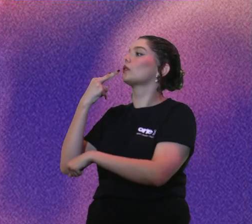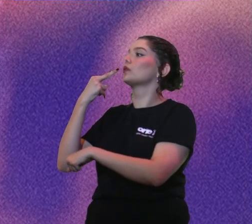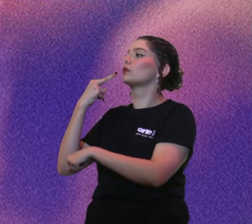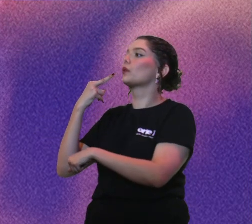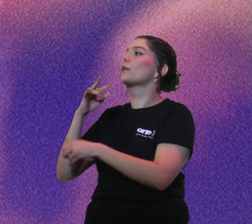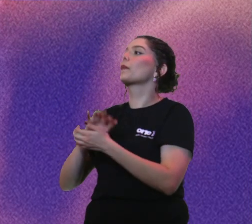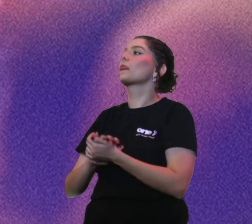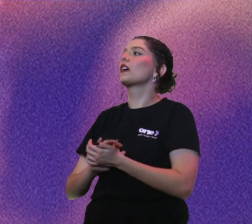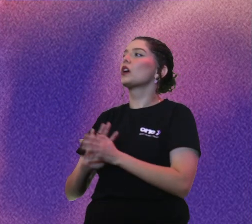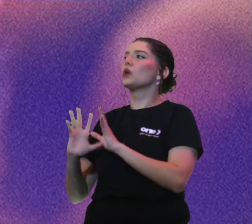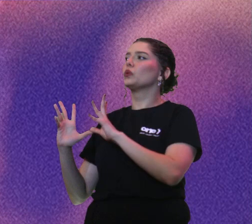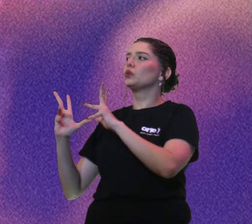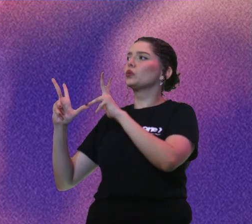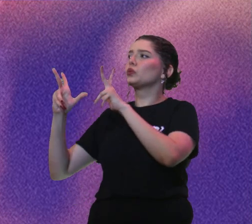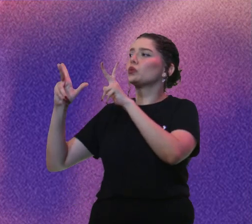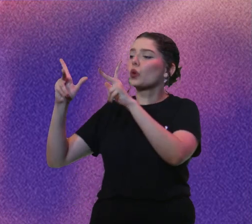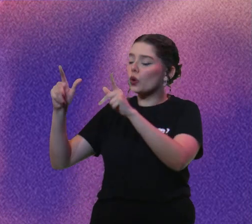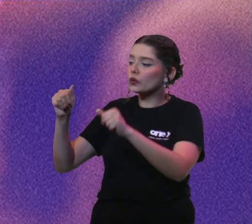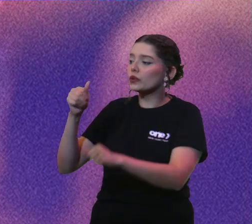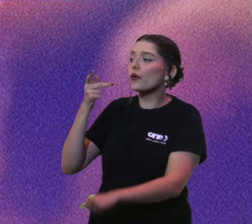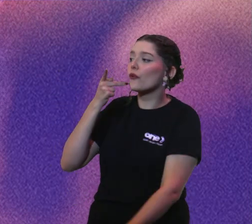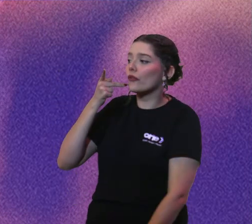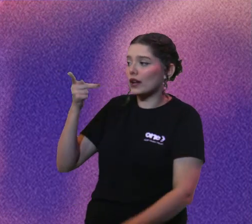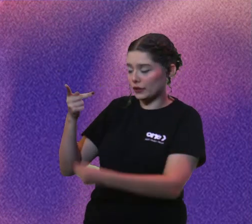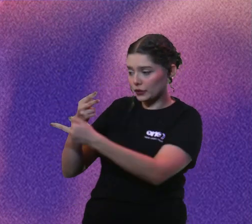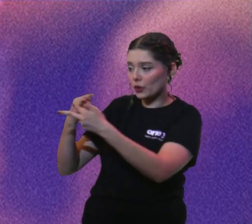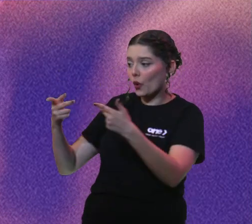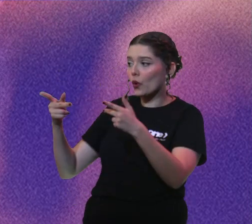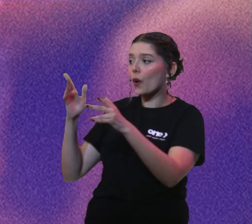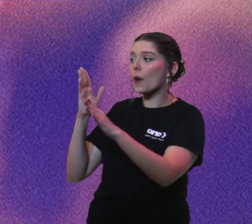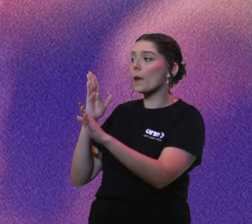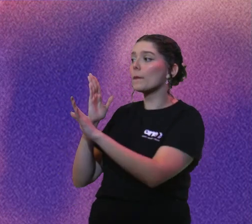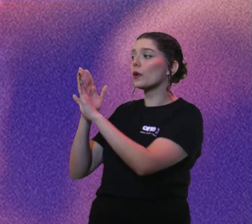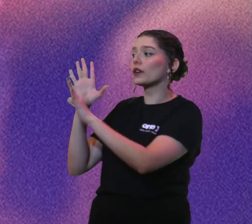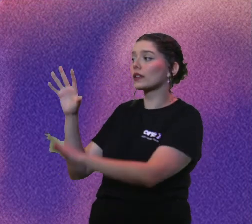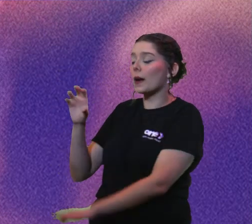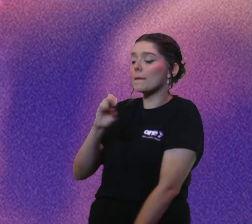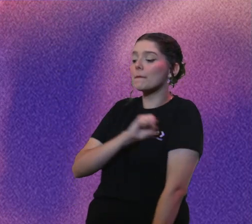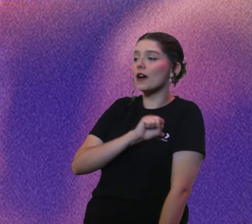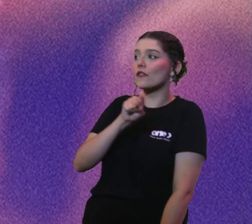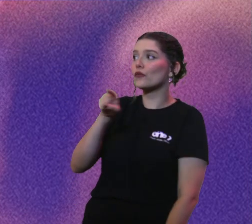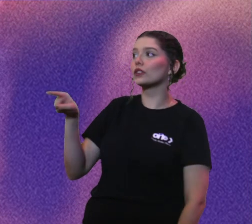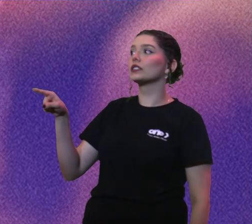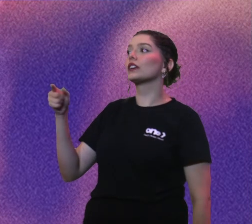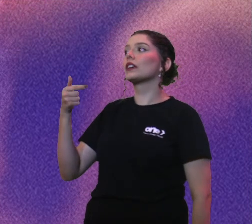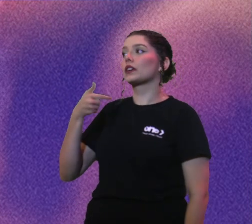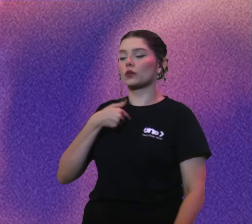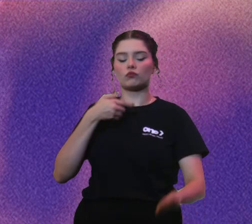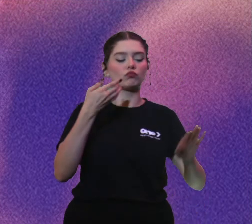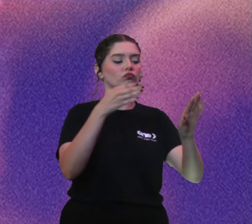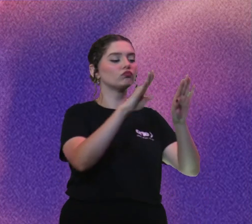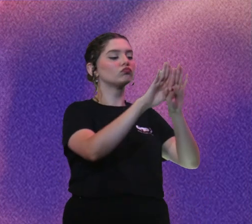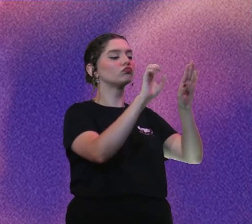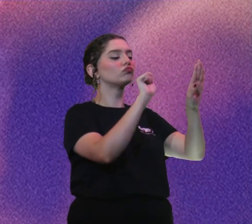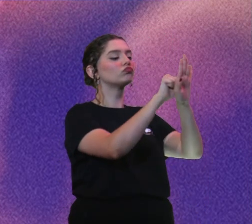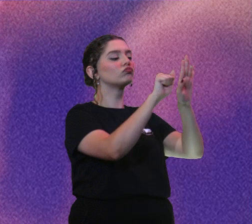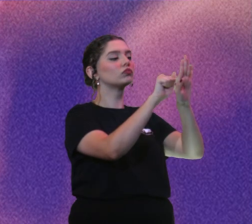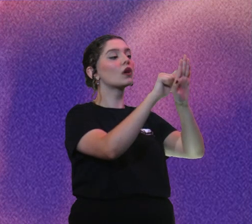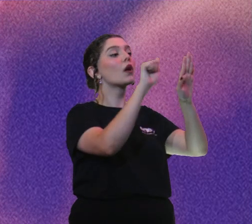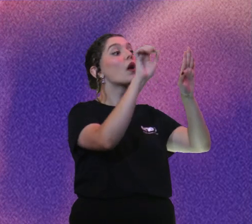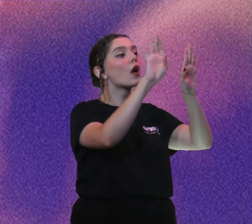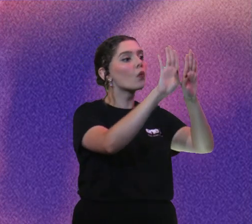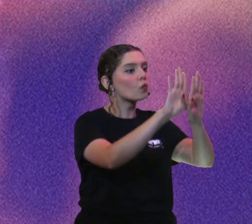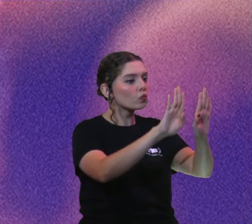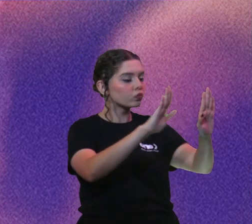repreendo e castigo a todos quanto eu amo. Sê, pois, zeloso e arrepende-te. Eis que estou à porta e bato. Se alguém ouvir a minha